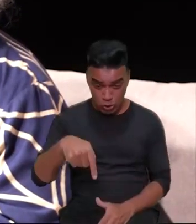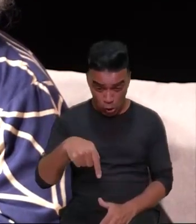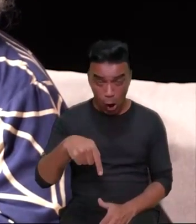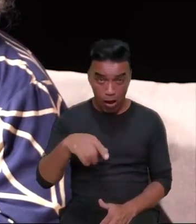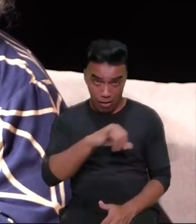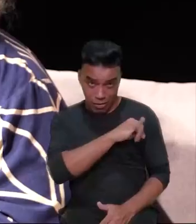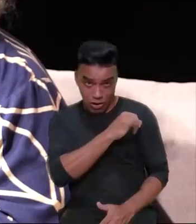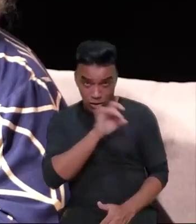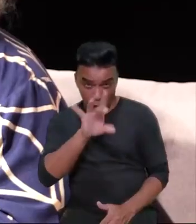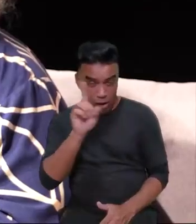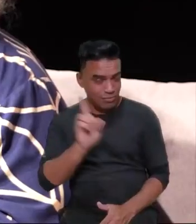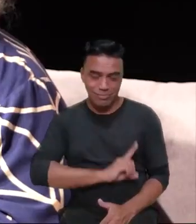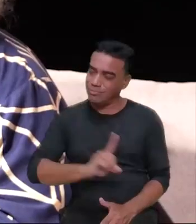Janeiro,